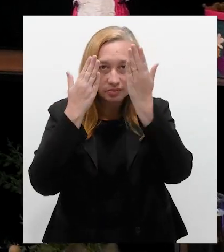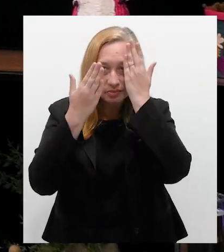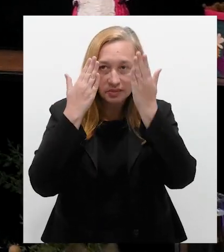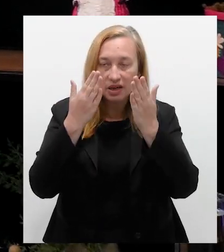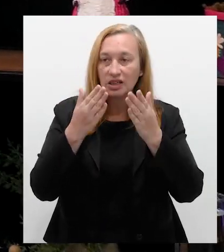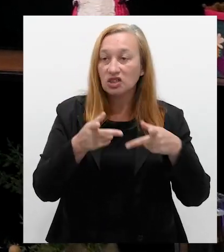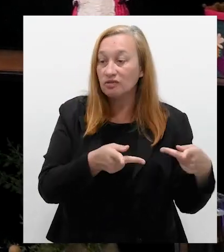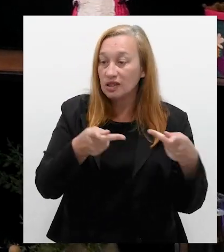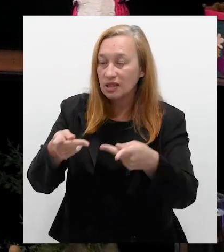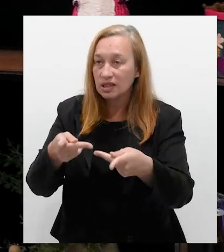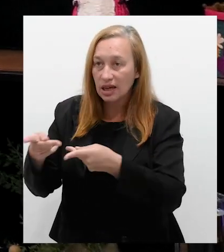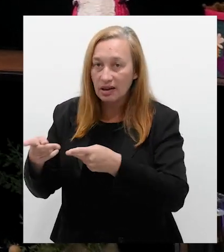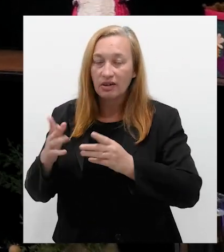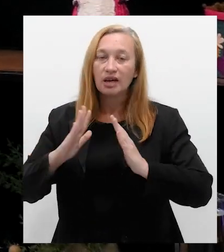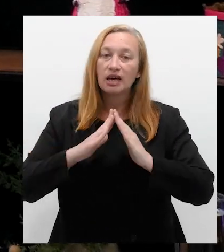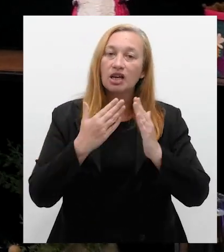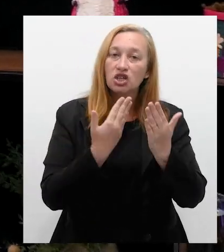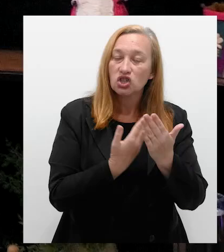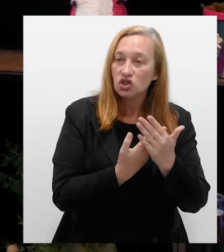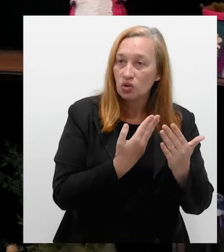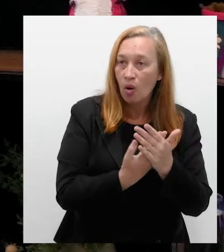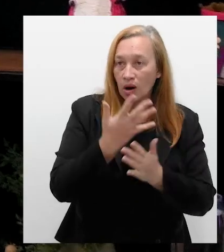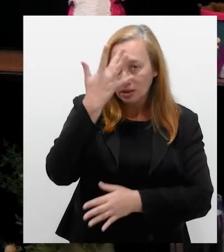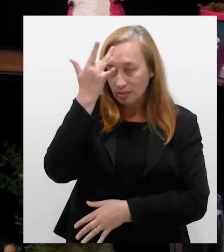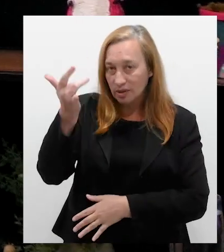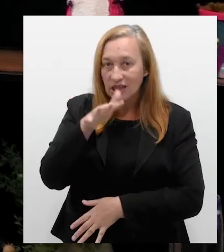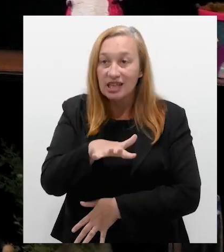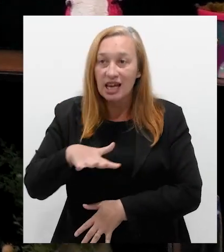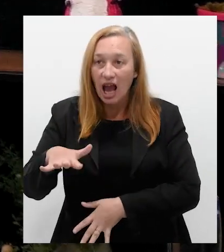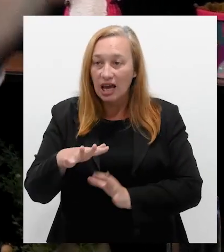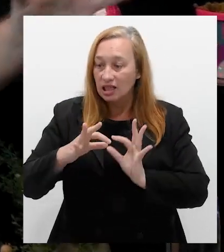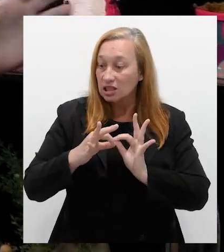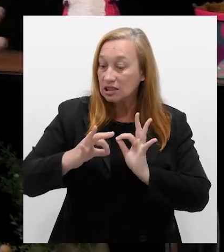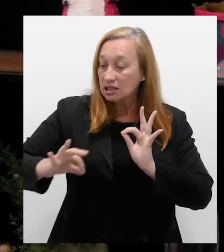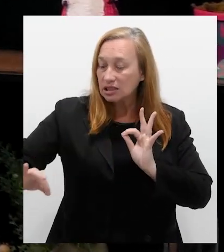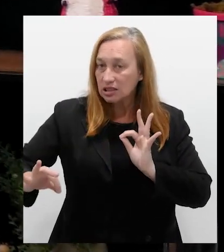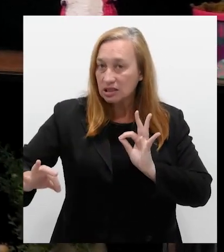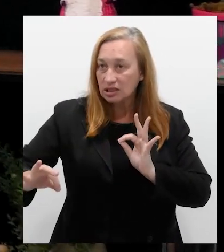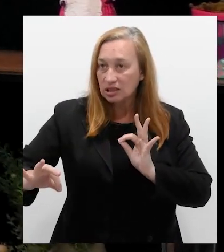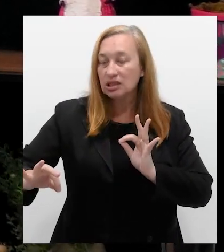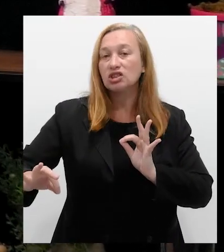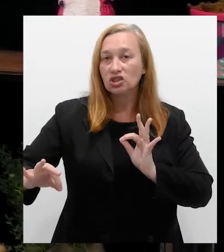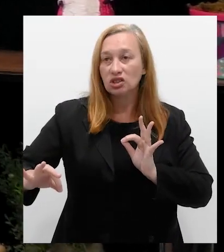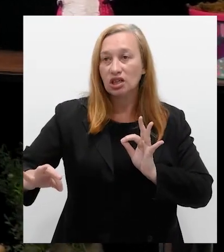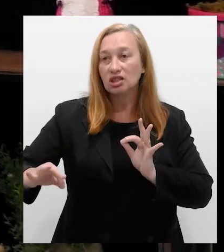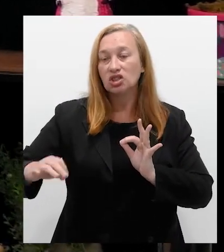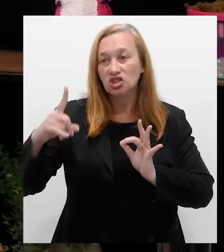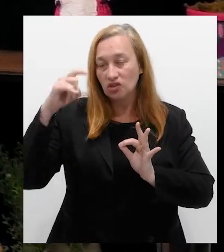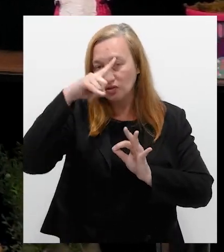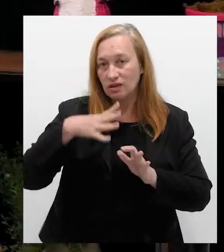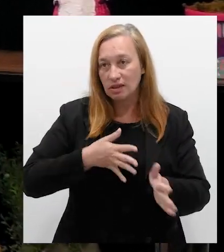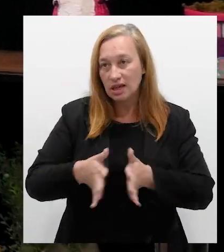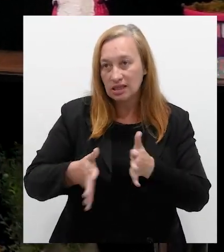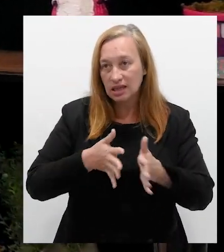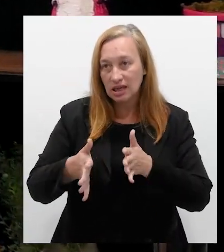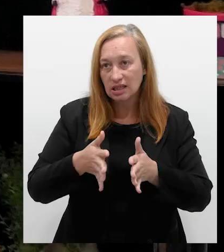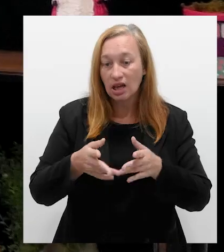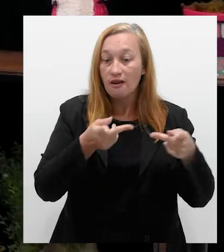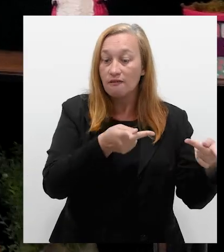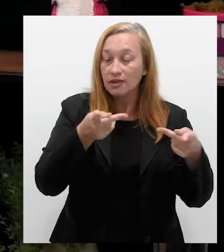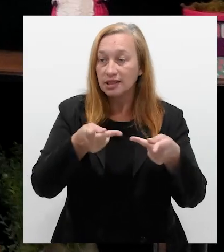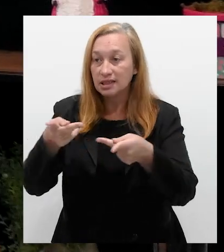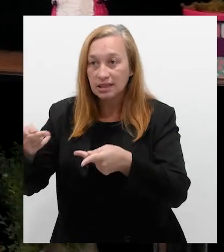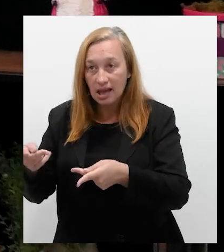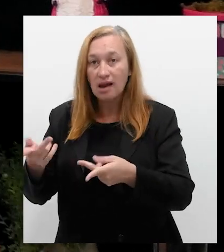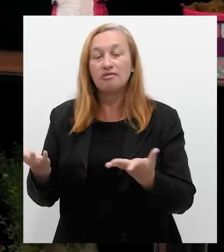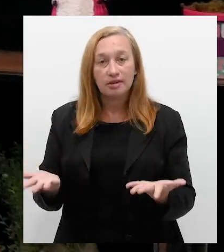em escolas chamadas Escolas do Amanhã, né, que eram escolas em áreas um pouco mais complicadas de acesso. Essa equipe rodava,